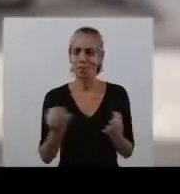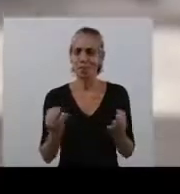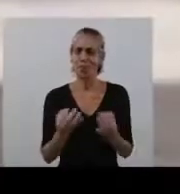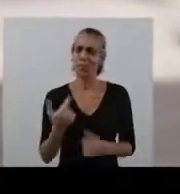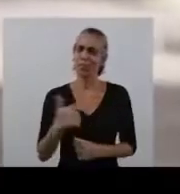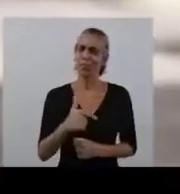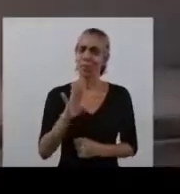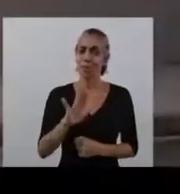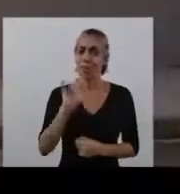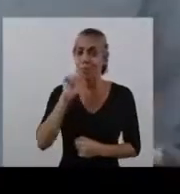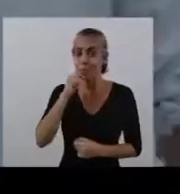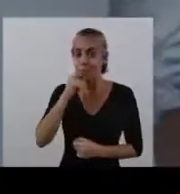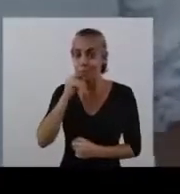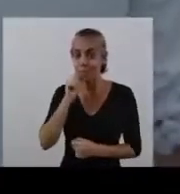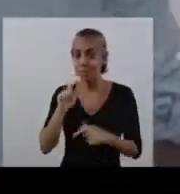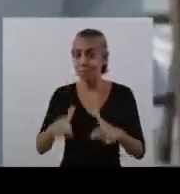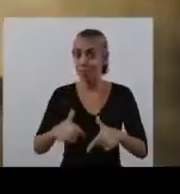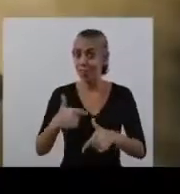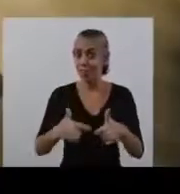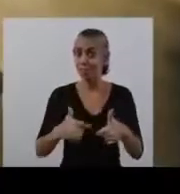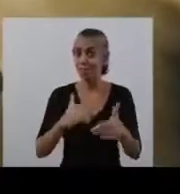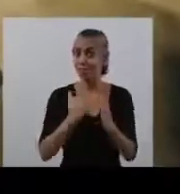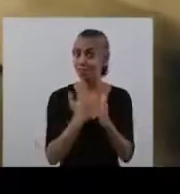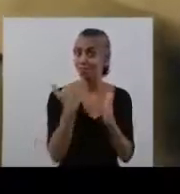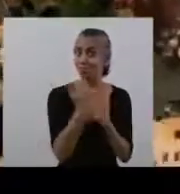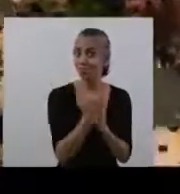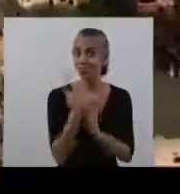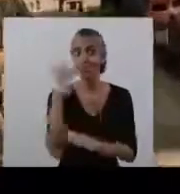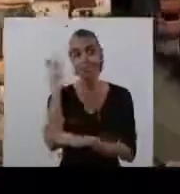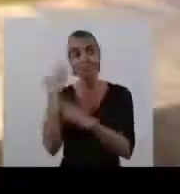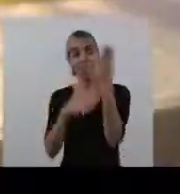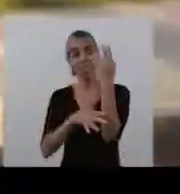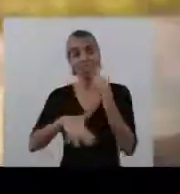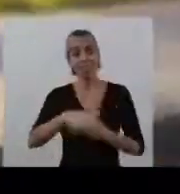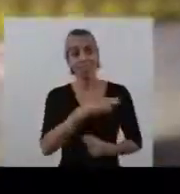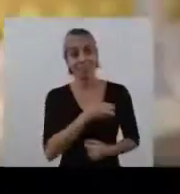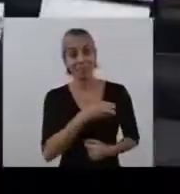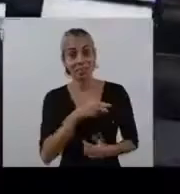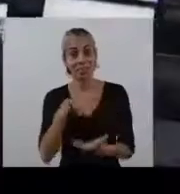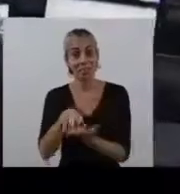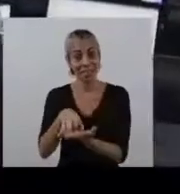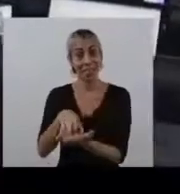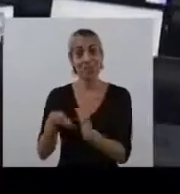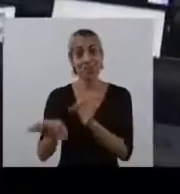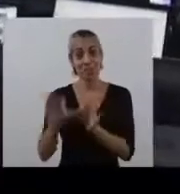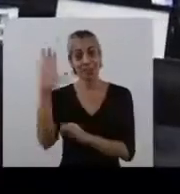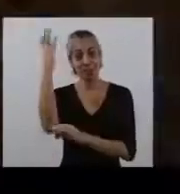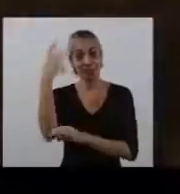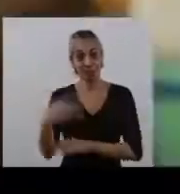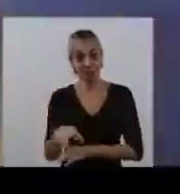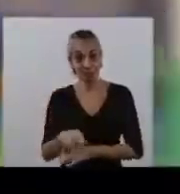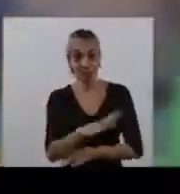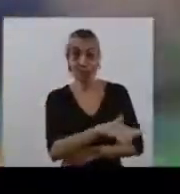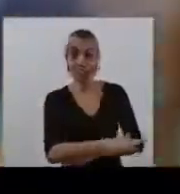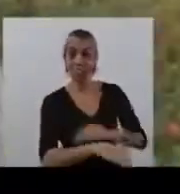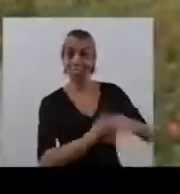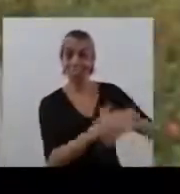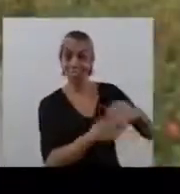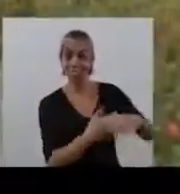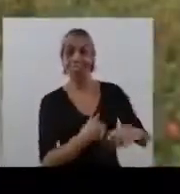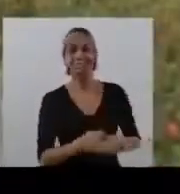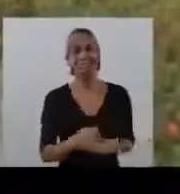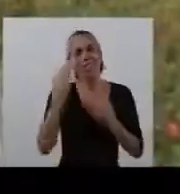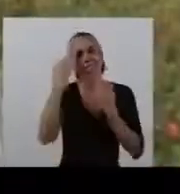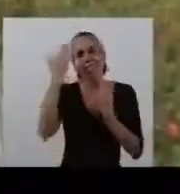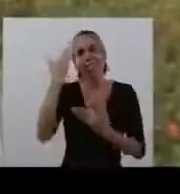era tudo perfeito, mas o Eduardo fez até o que não prometeu. O Parque Madureira, o Centro de Operações Rio, os EDIs.